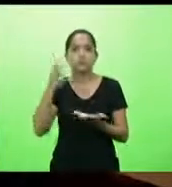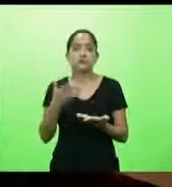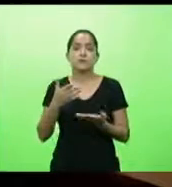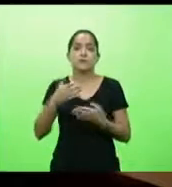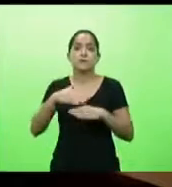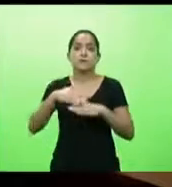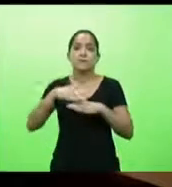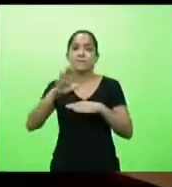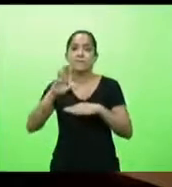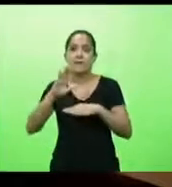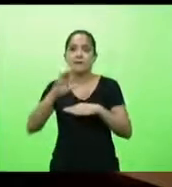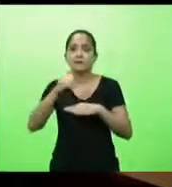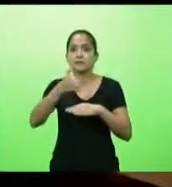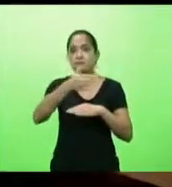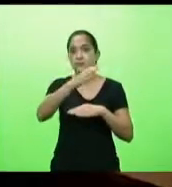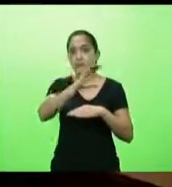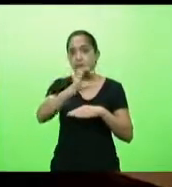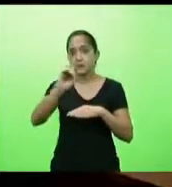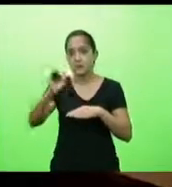100